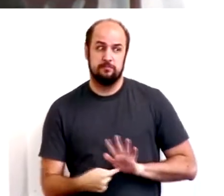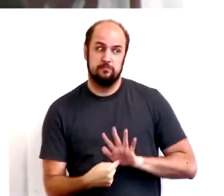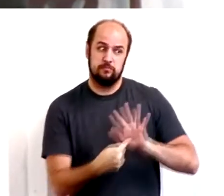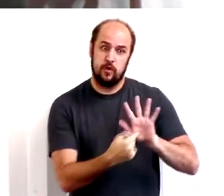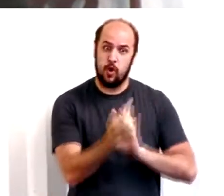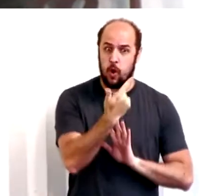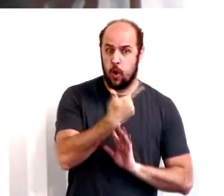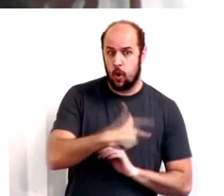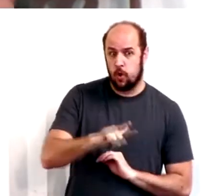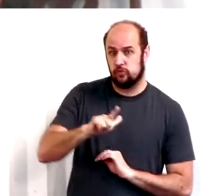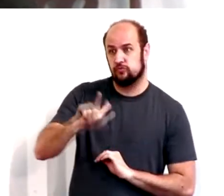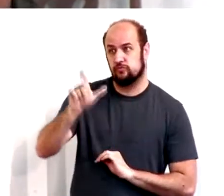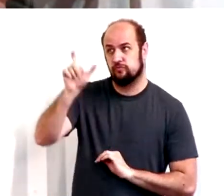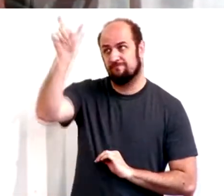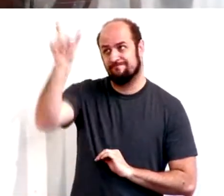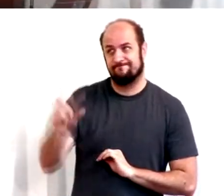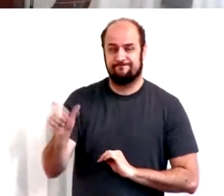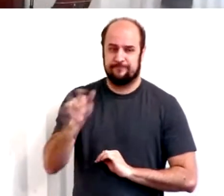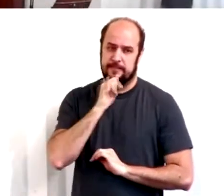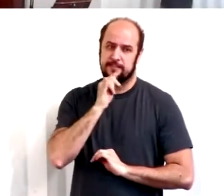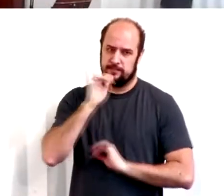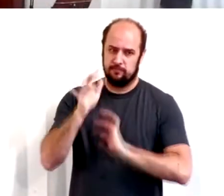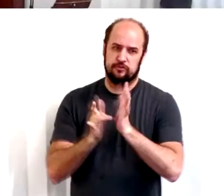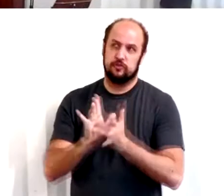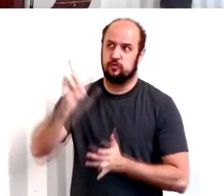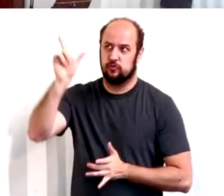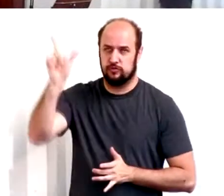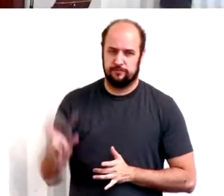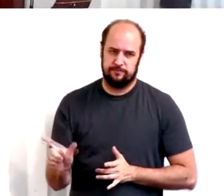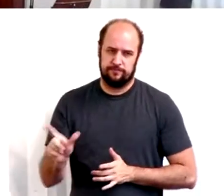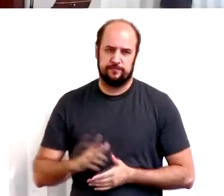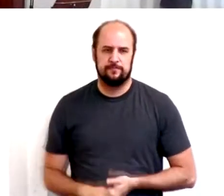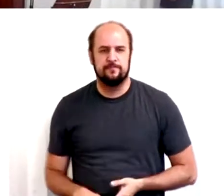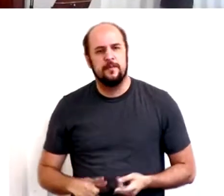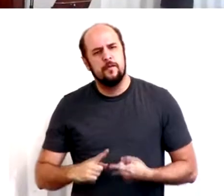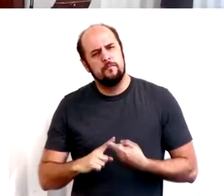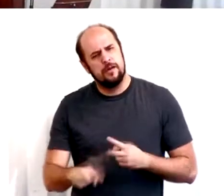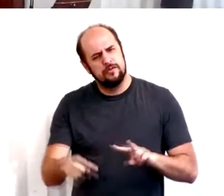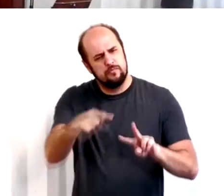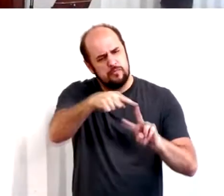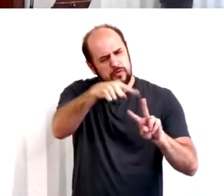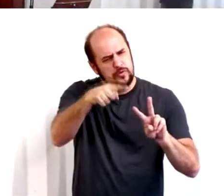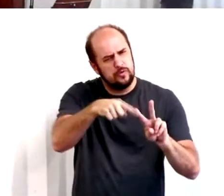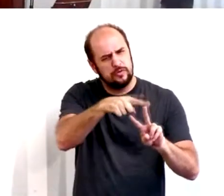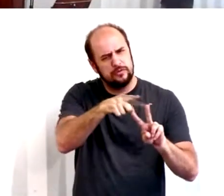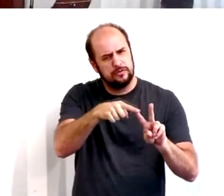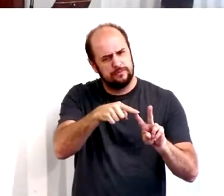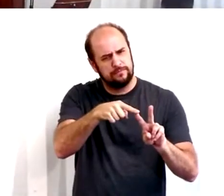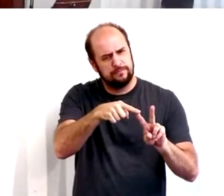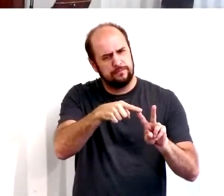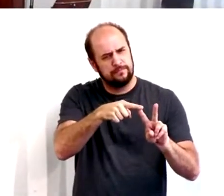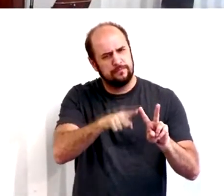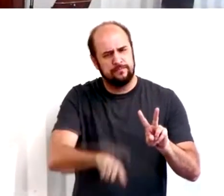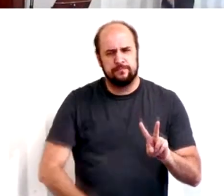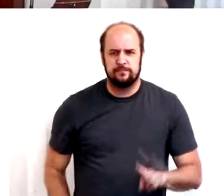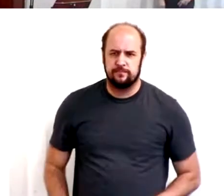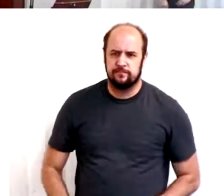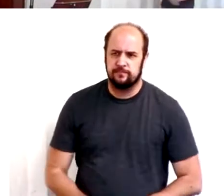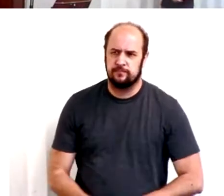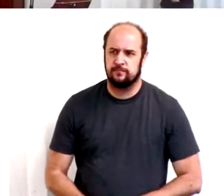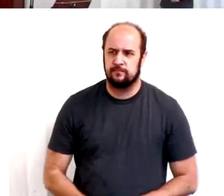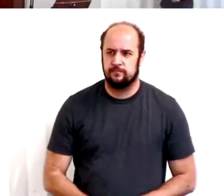outro modelo muito maior, e é o modelo supremo, que é Cristo. Mas ele vai citar duas pessoas a mais aqui como